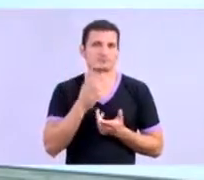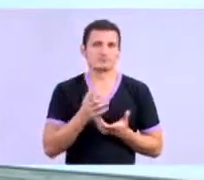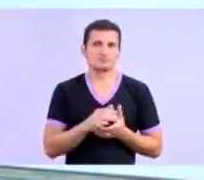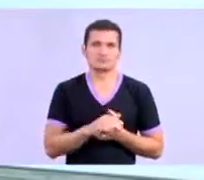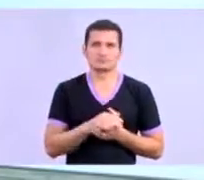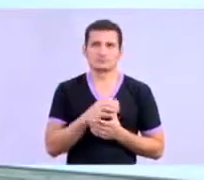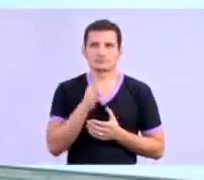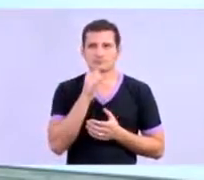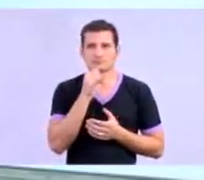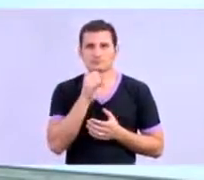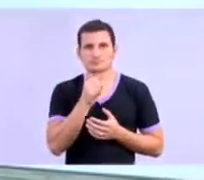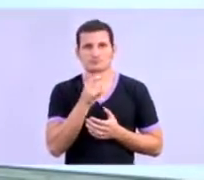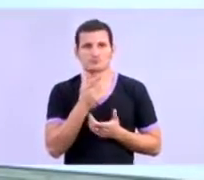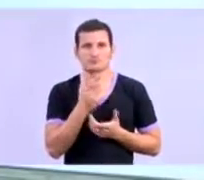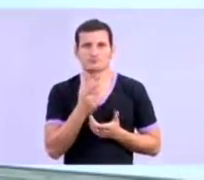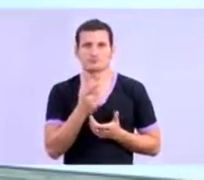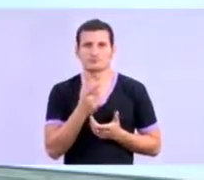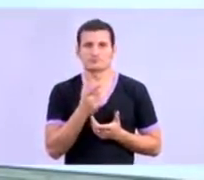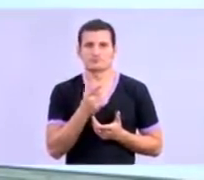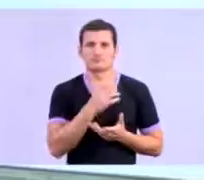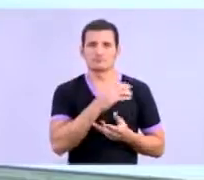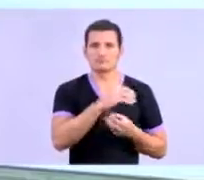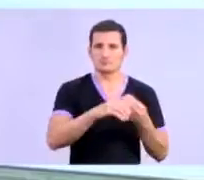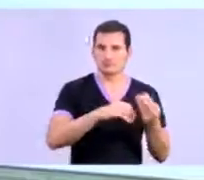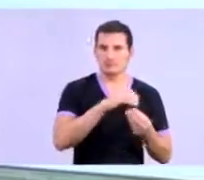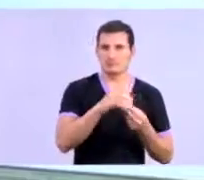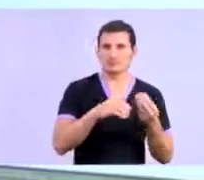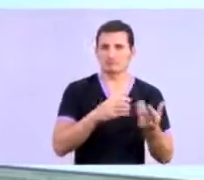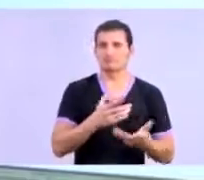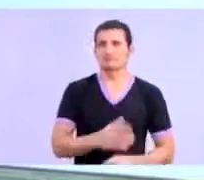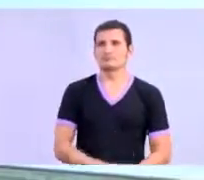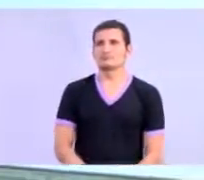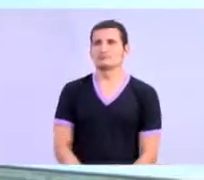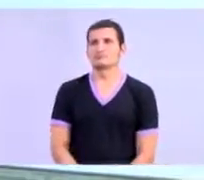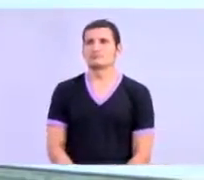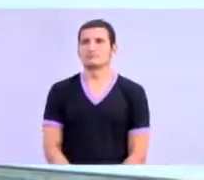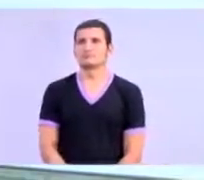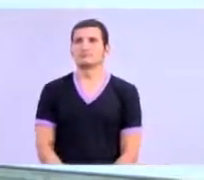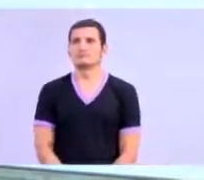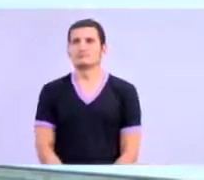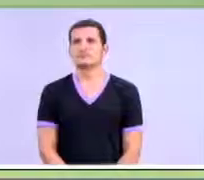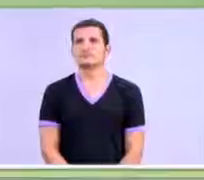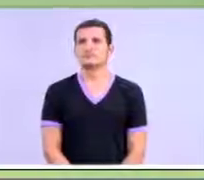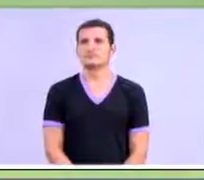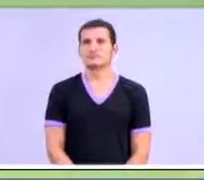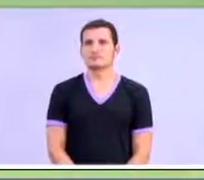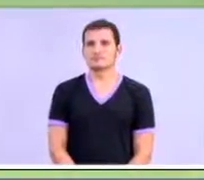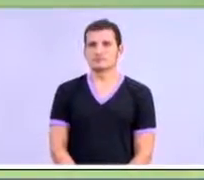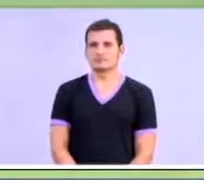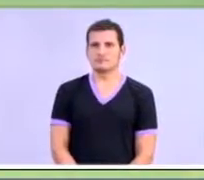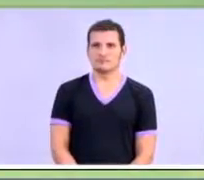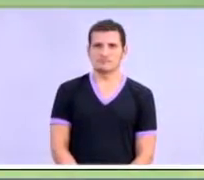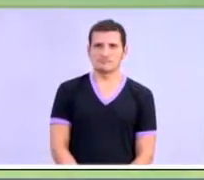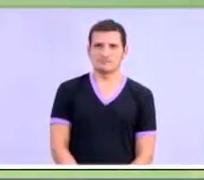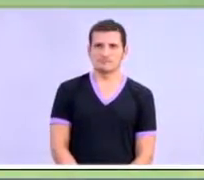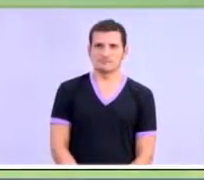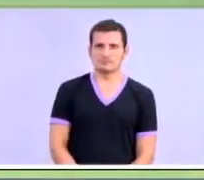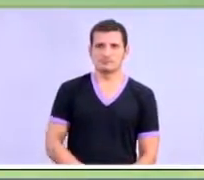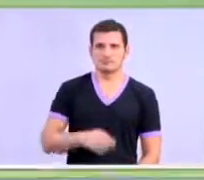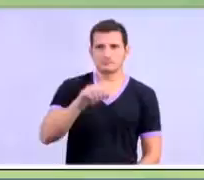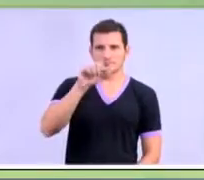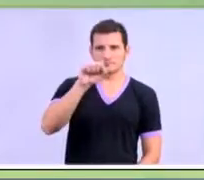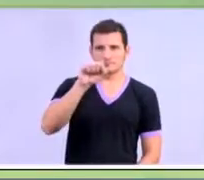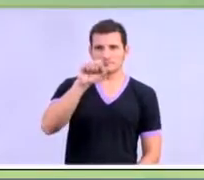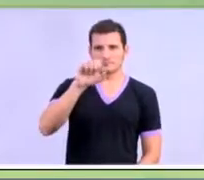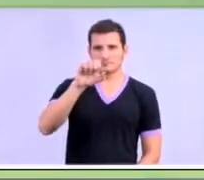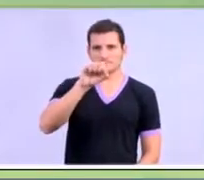retransmissão do pedaço que falou, aí embola com tudo e é um desastre. Então, vamos para a próxima. Camada de sessão,